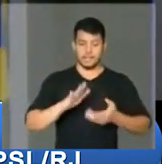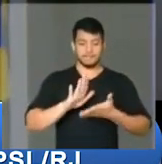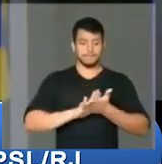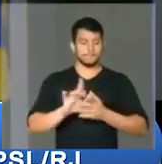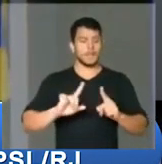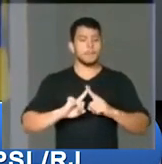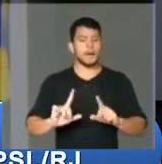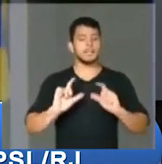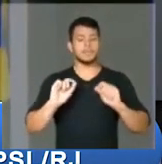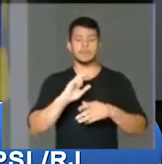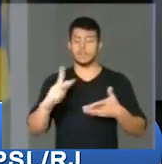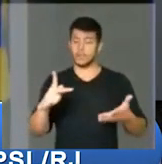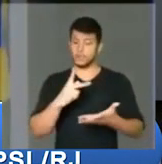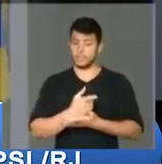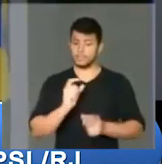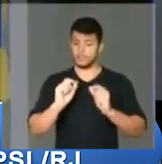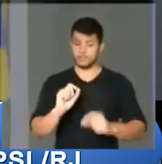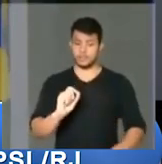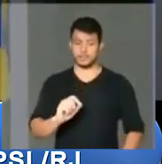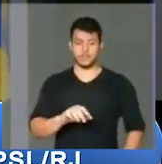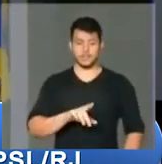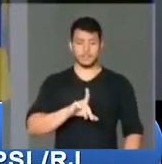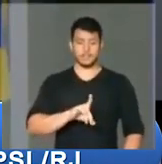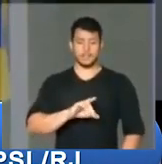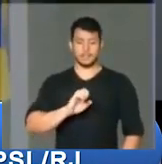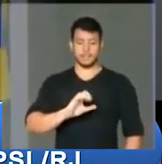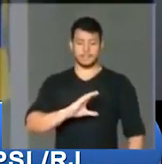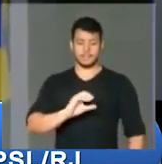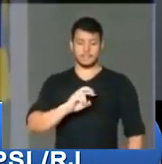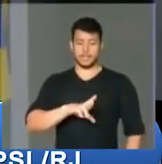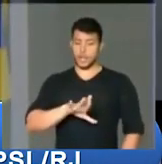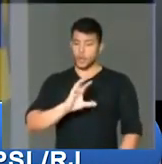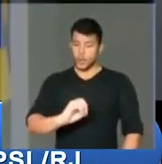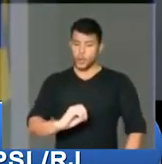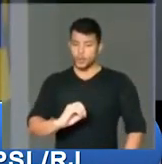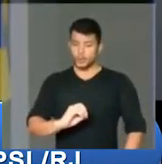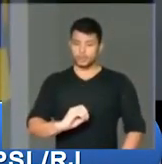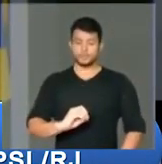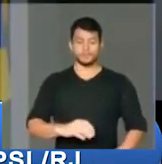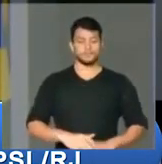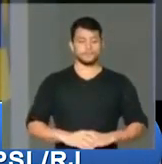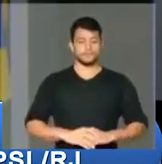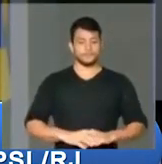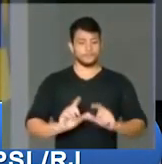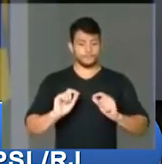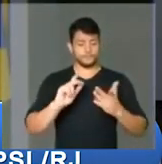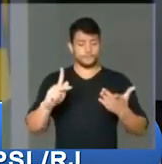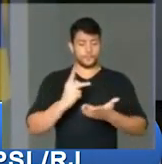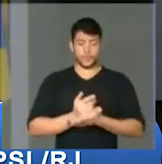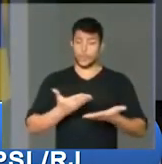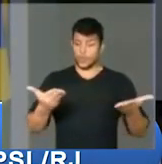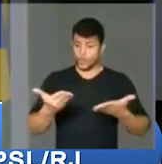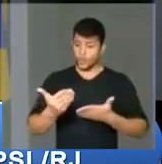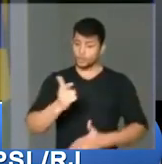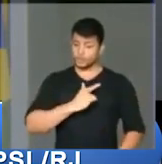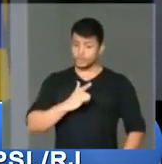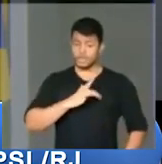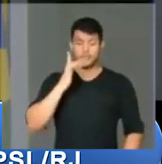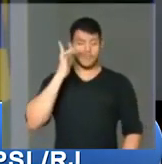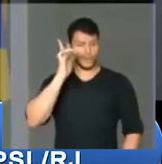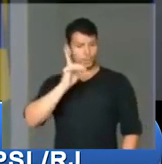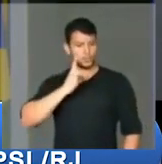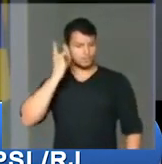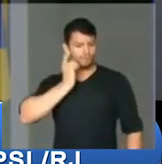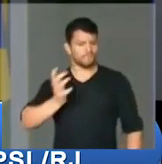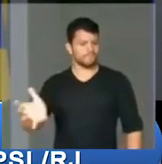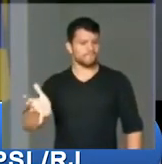parlamentar? Hoje mesmo ouvi aqui o deputado milionário do PSOL atacando o PSL, nos associando